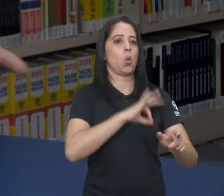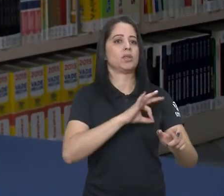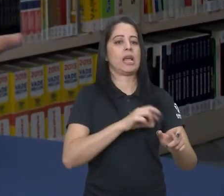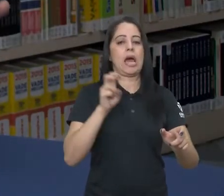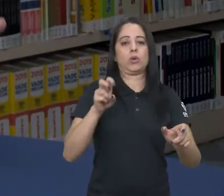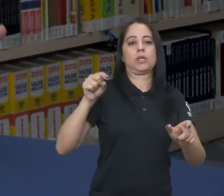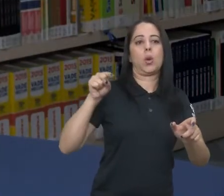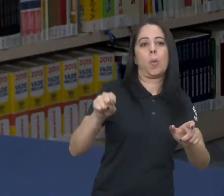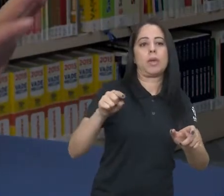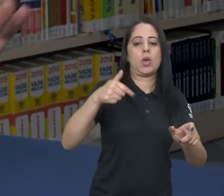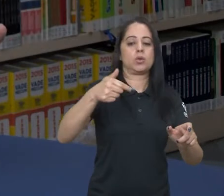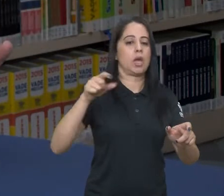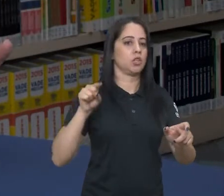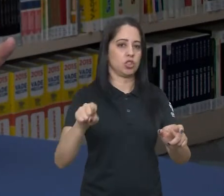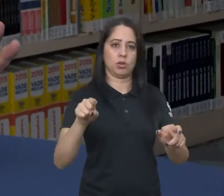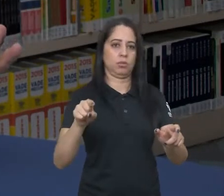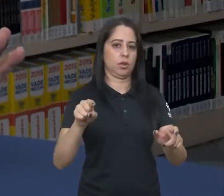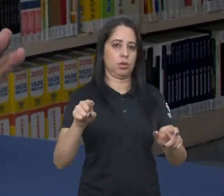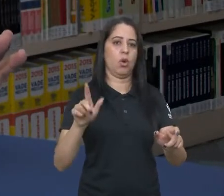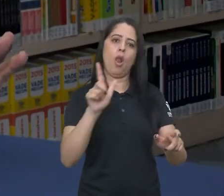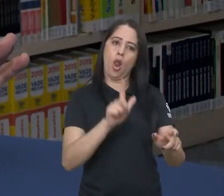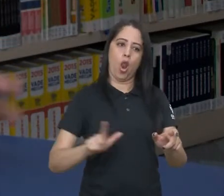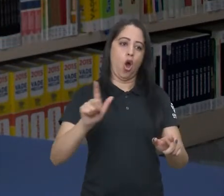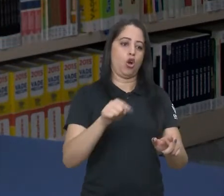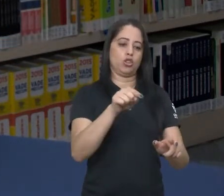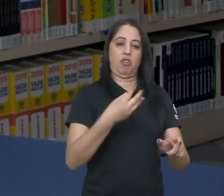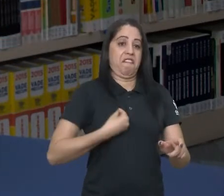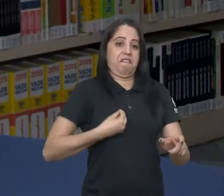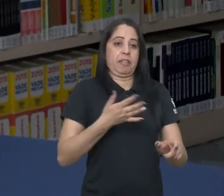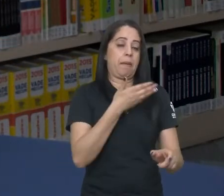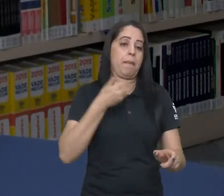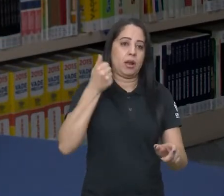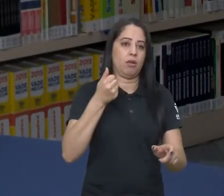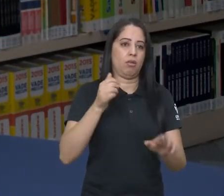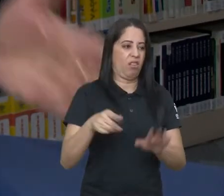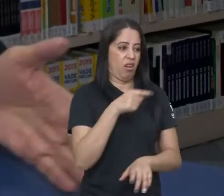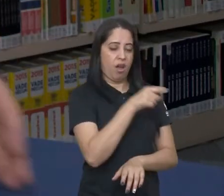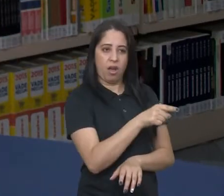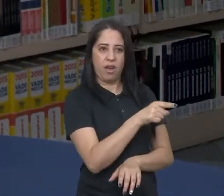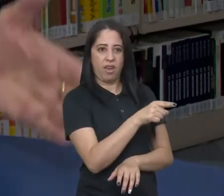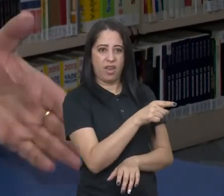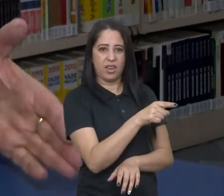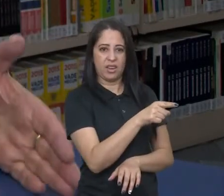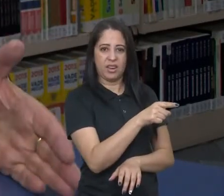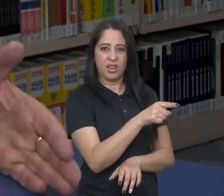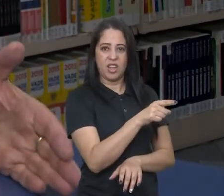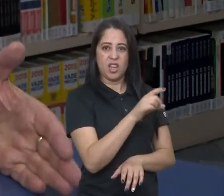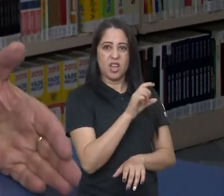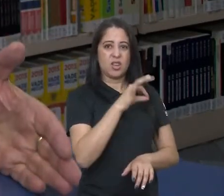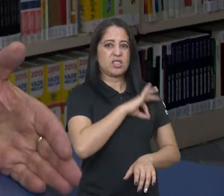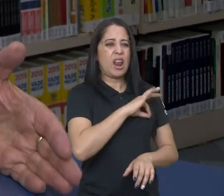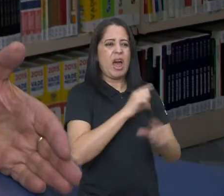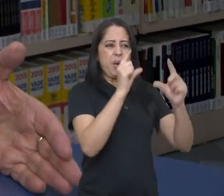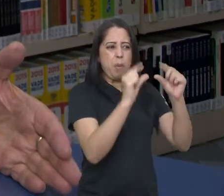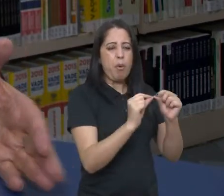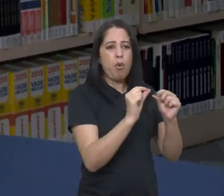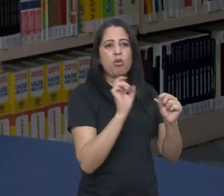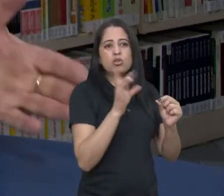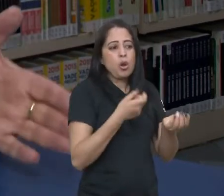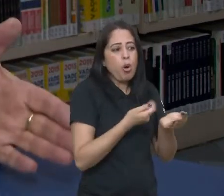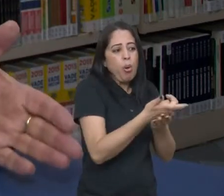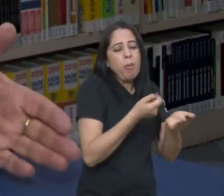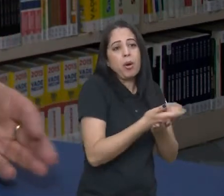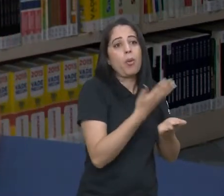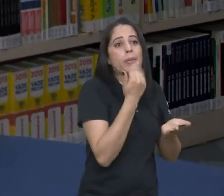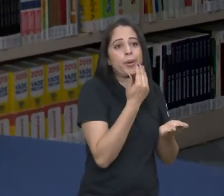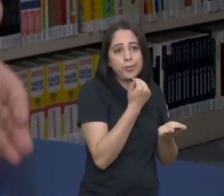7, esse não, a inflação não vai pegar ele. Agora, quem ganha menos, que está realmente ligado mais para a alimentação, não